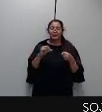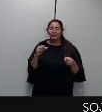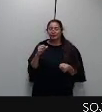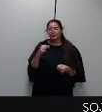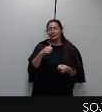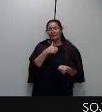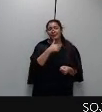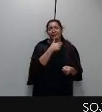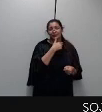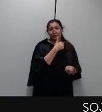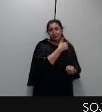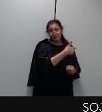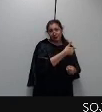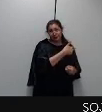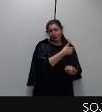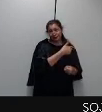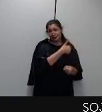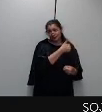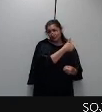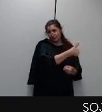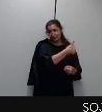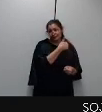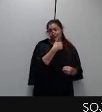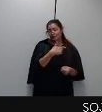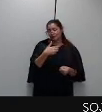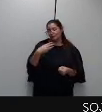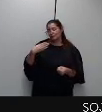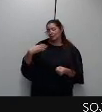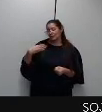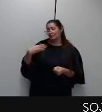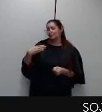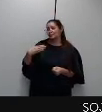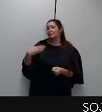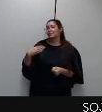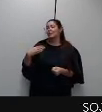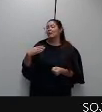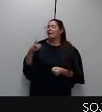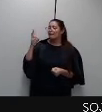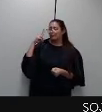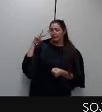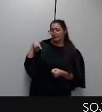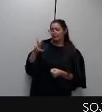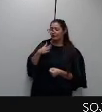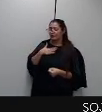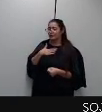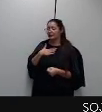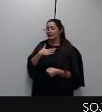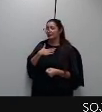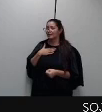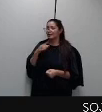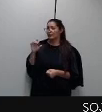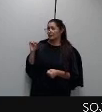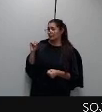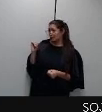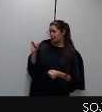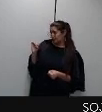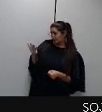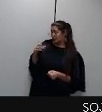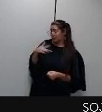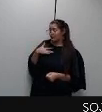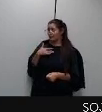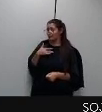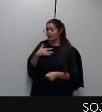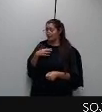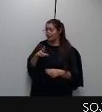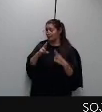124 gosto de 24 mil ver né diz que sol é responsável primeiro o omnes